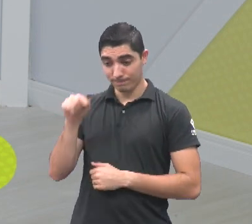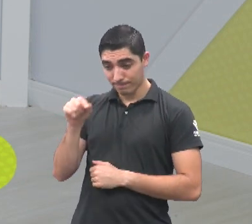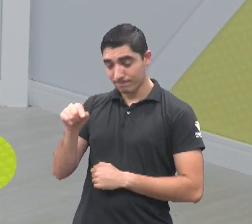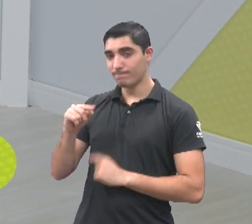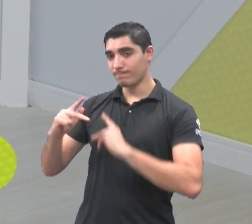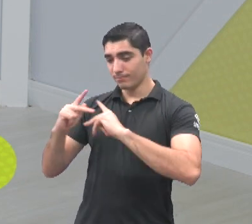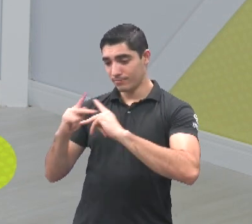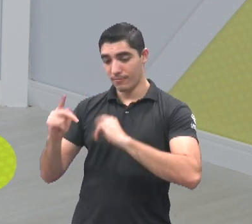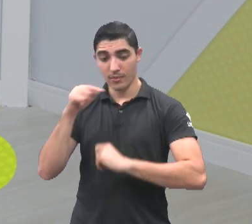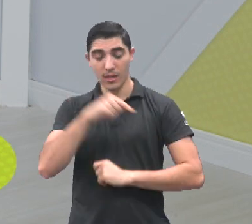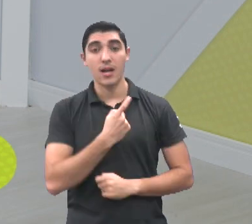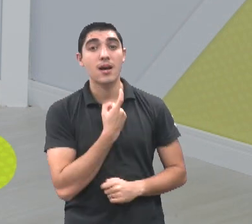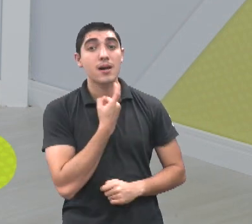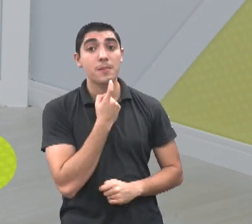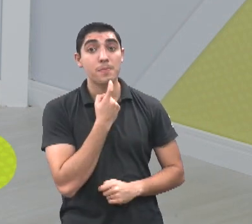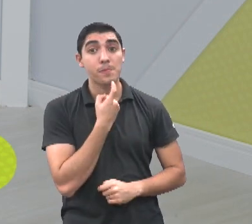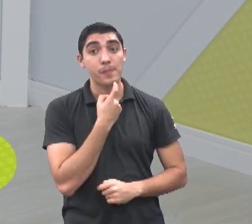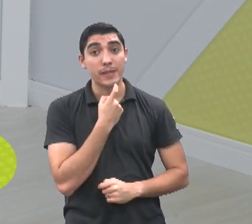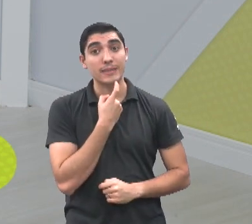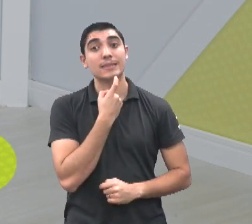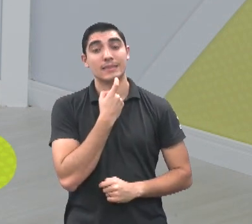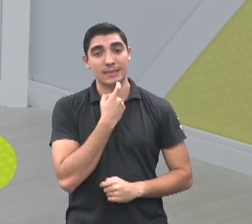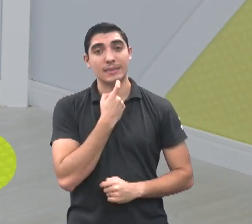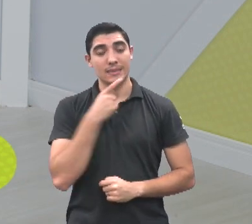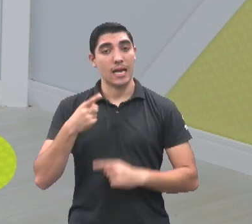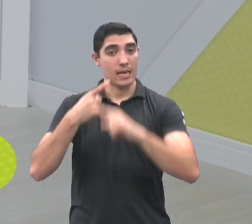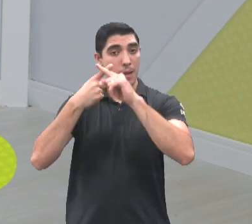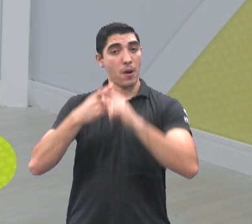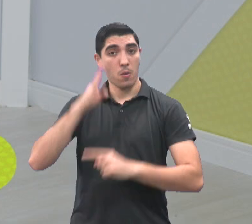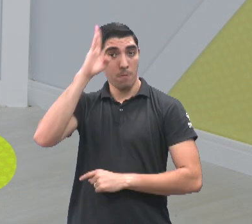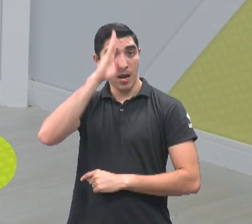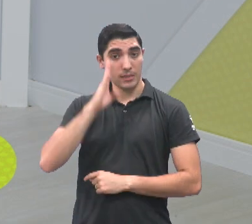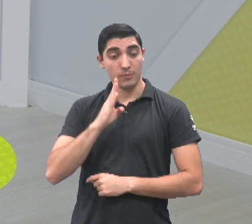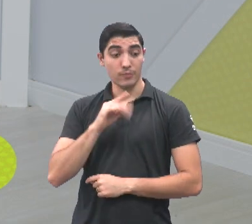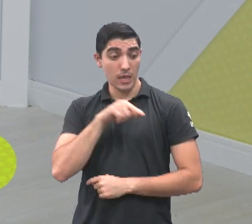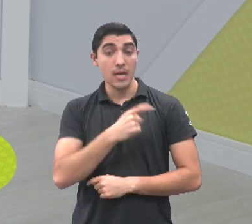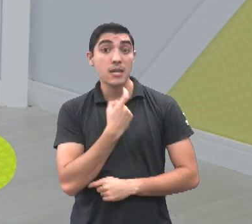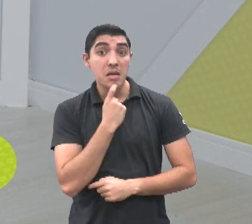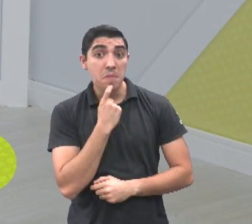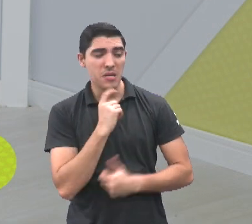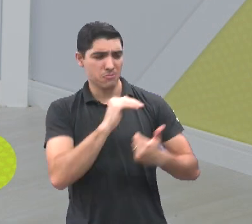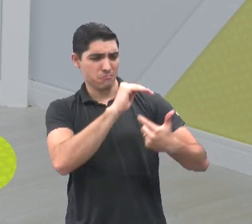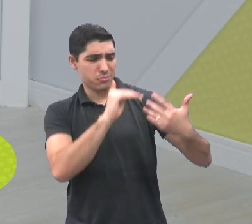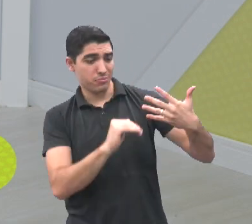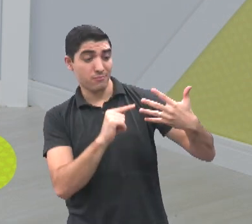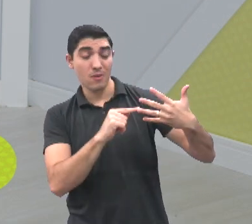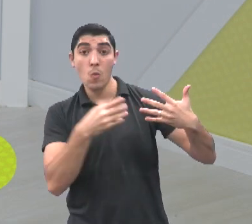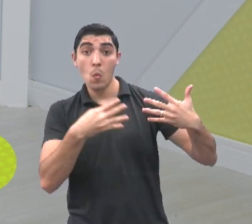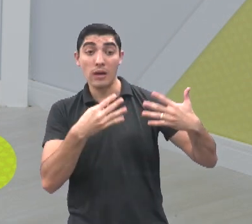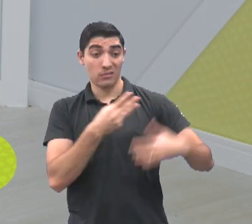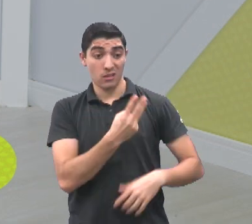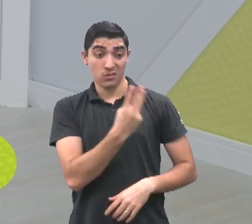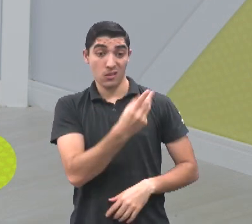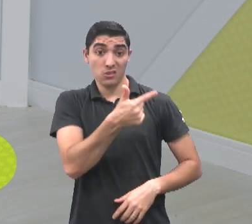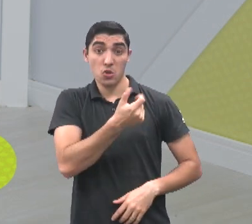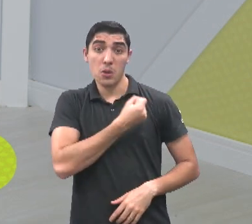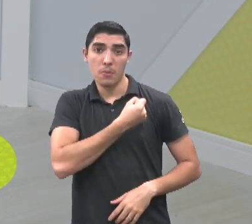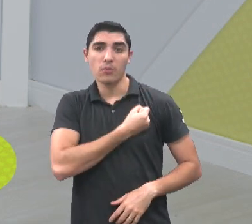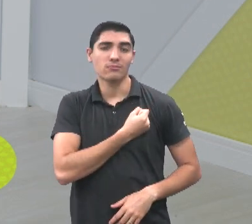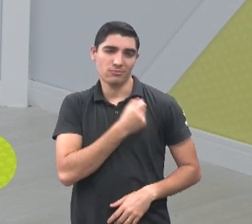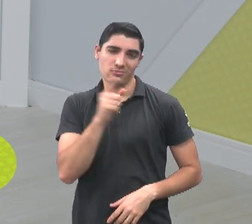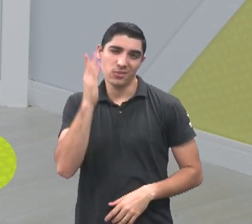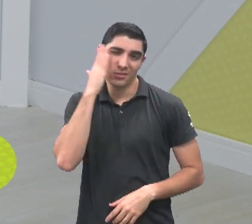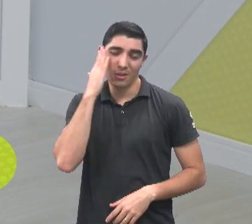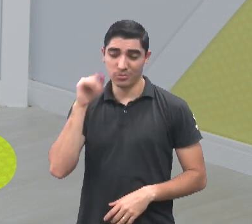Campinas pela sexta rodada do retorno da Superliga. O Campinas é o atual quarto colocado com 32 pontos e o São José, você já sabe, né? É